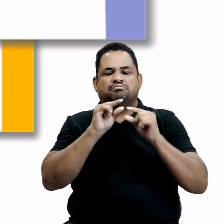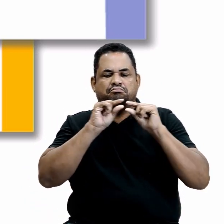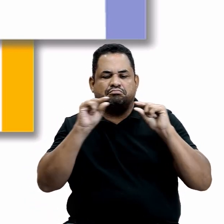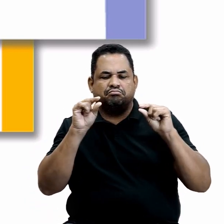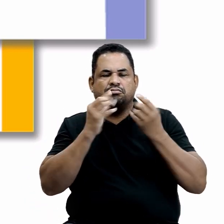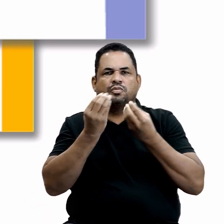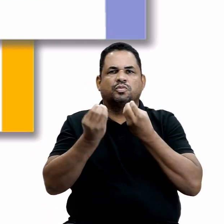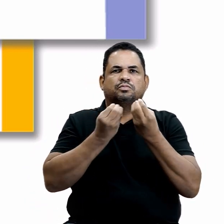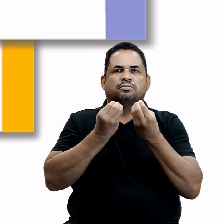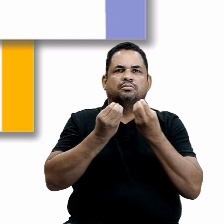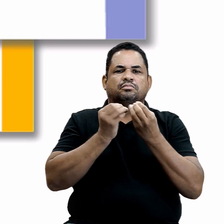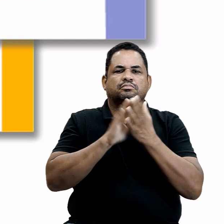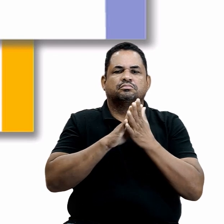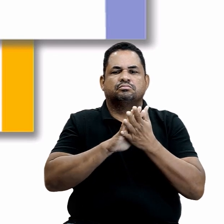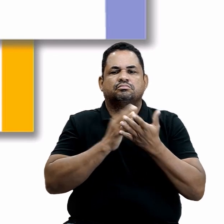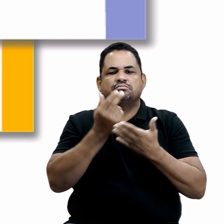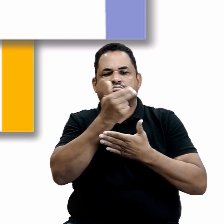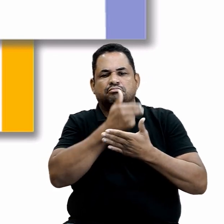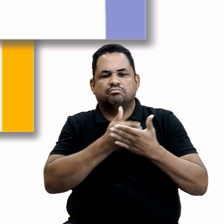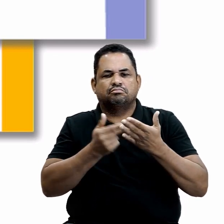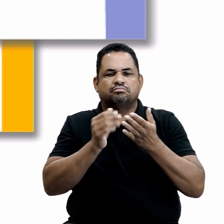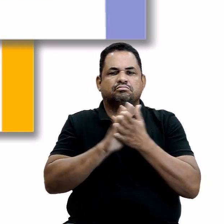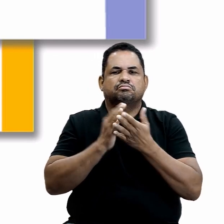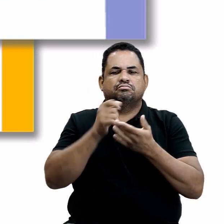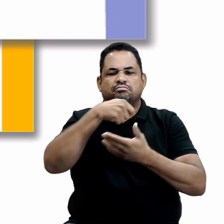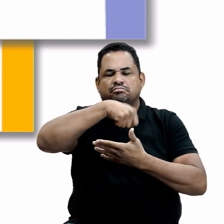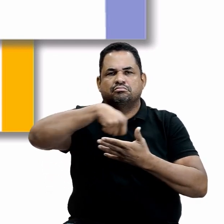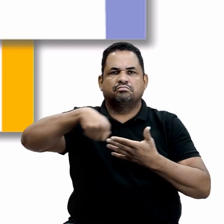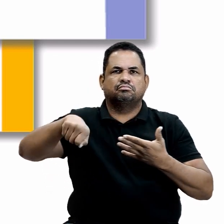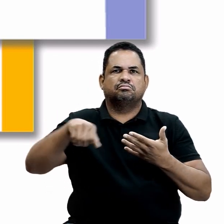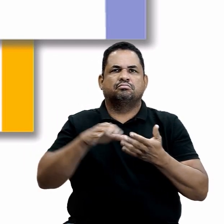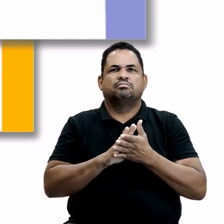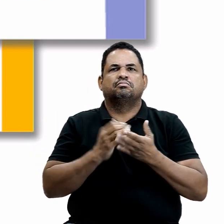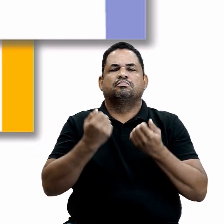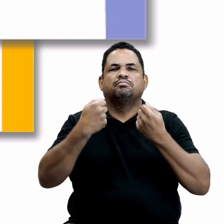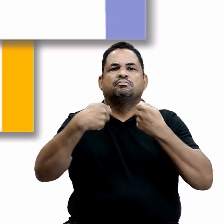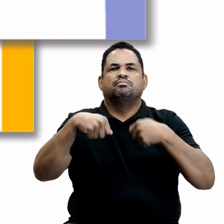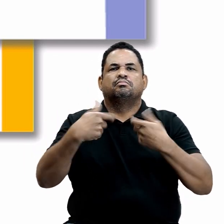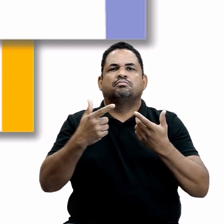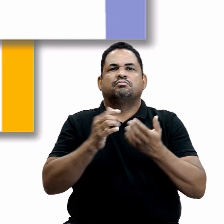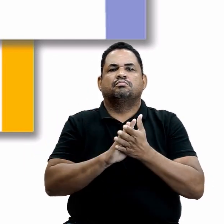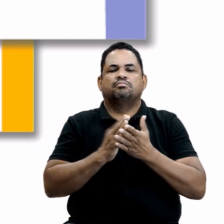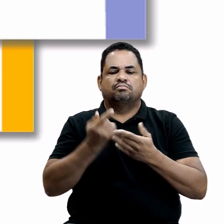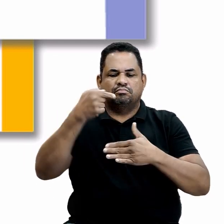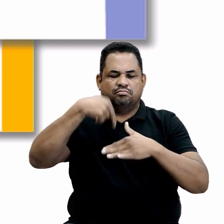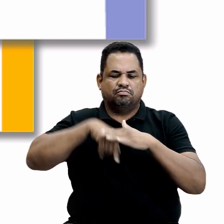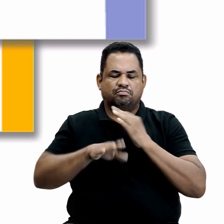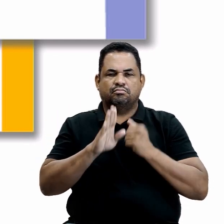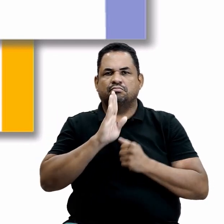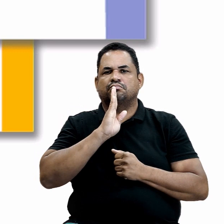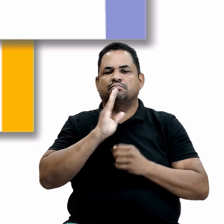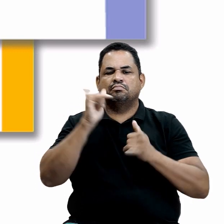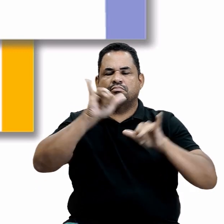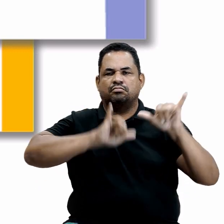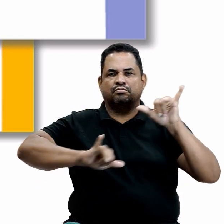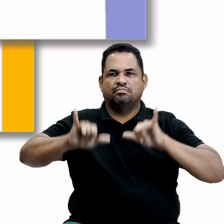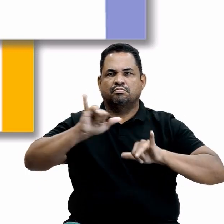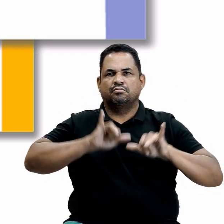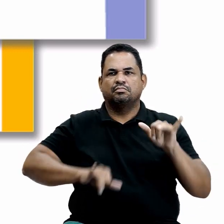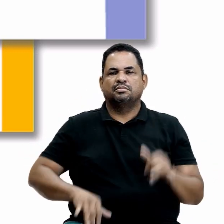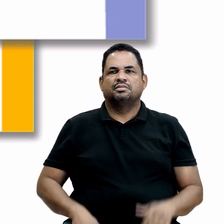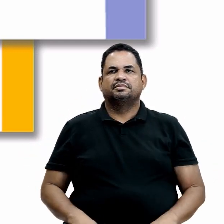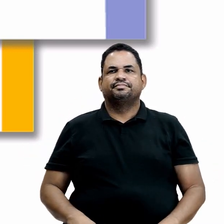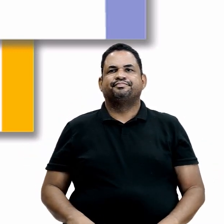maneiras gráficas, escritas, né? Para que possamos aprofundar nos conhecimentos de química. E